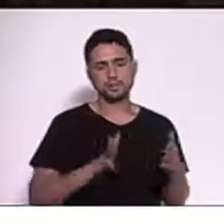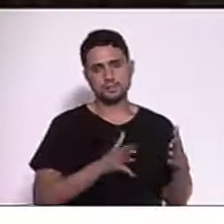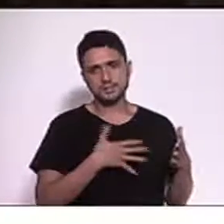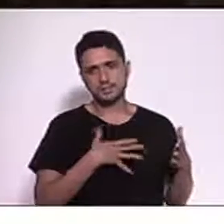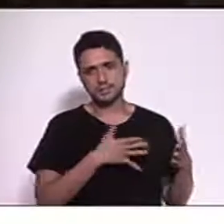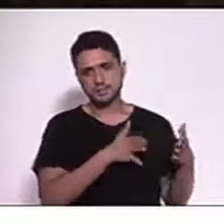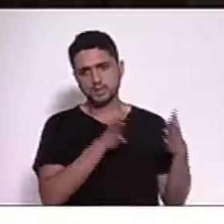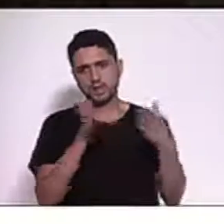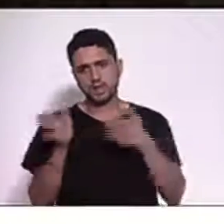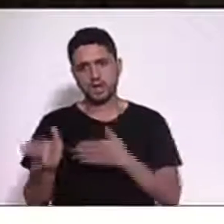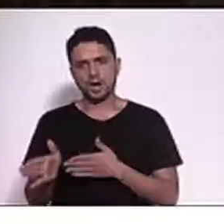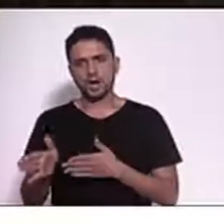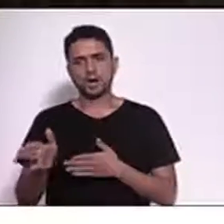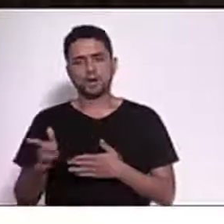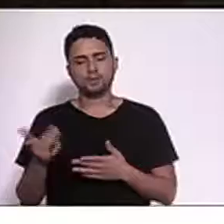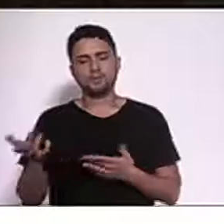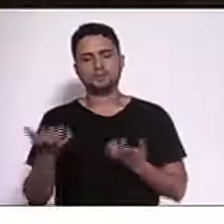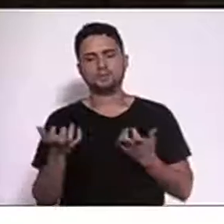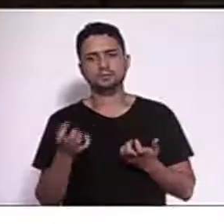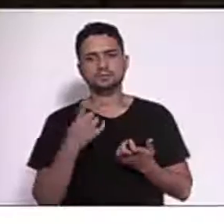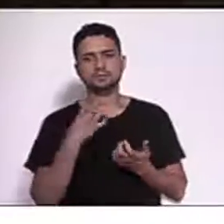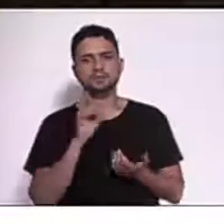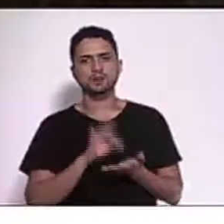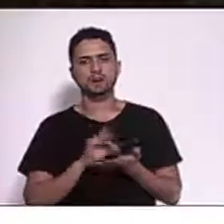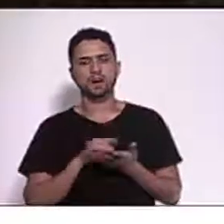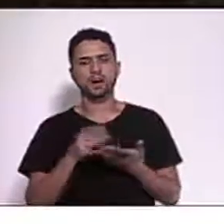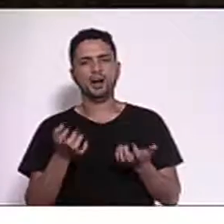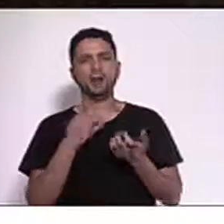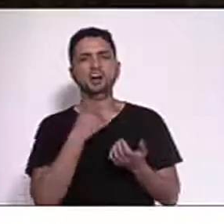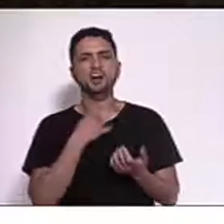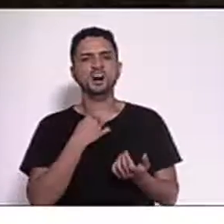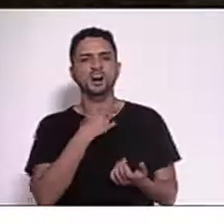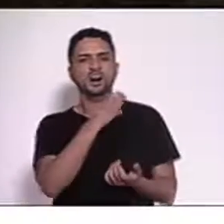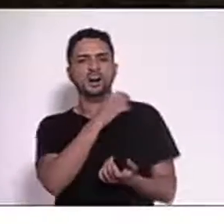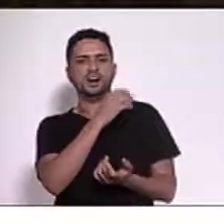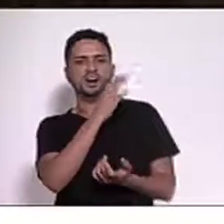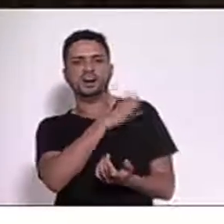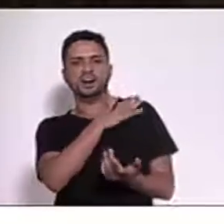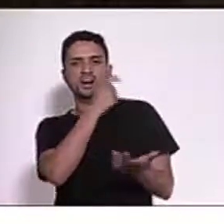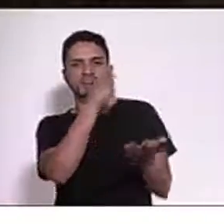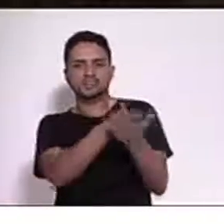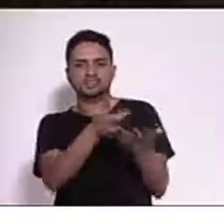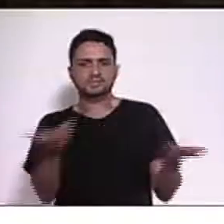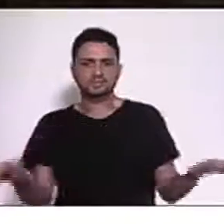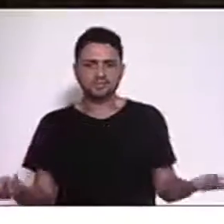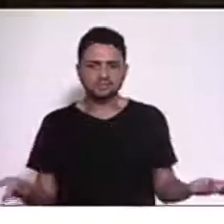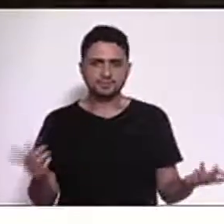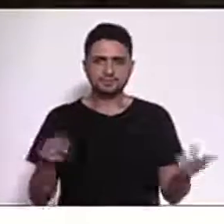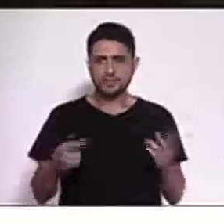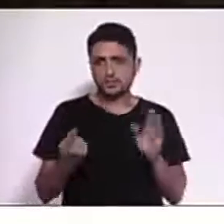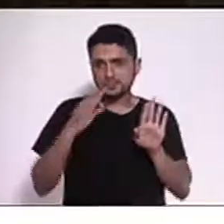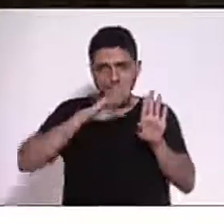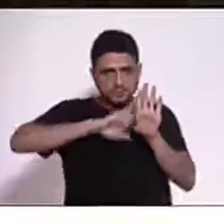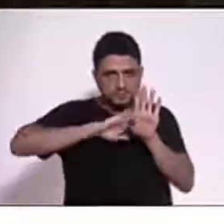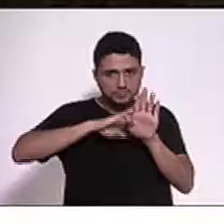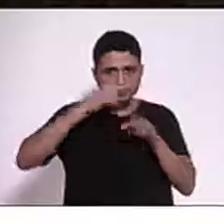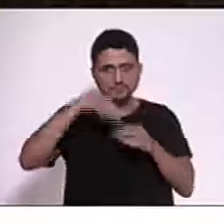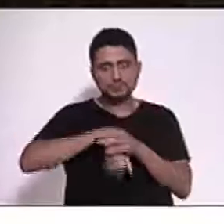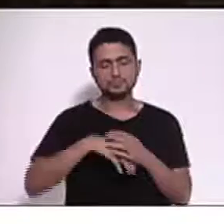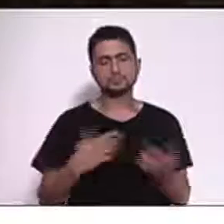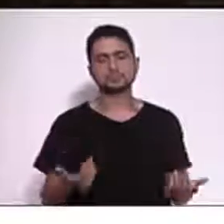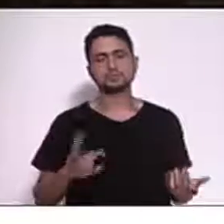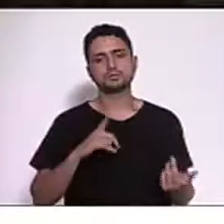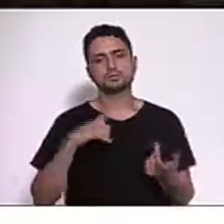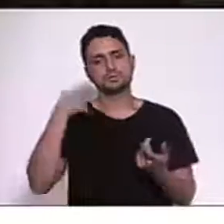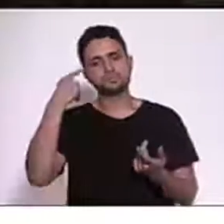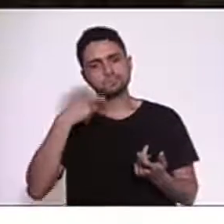sentido de querer que haja realmente uma ditadura. No fundo é isso. Está se advogando,